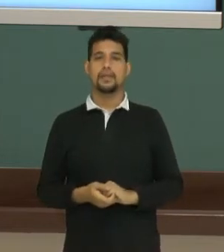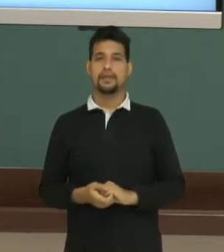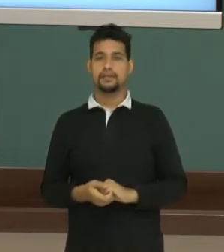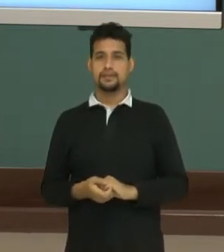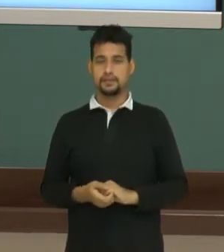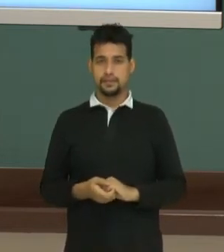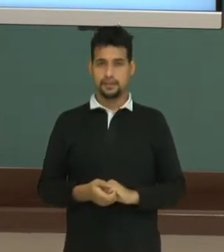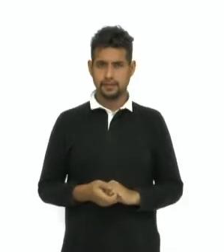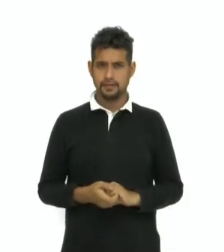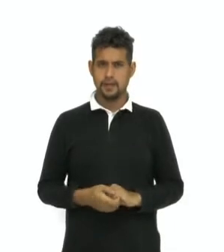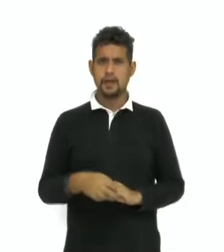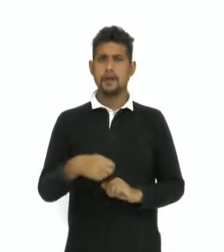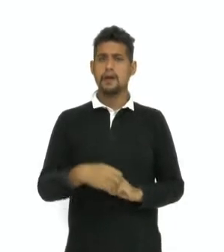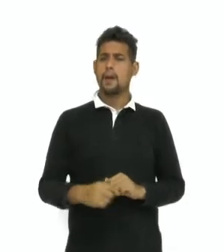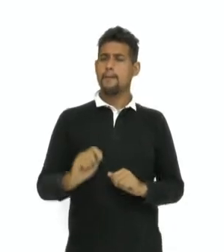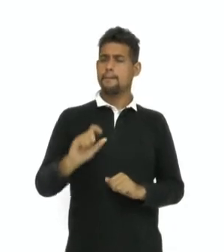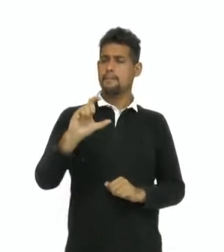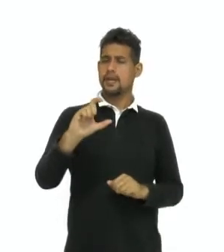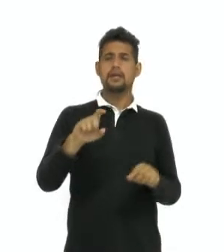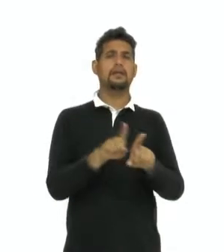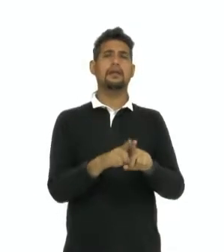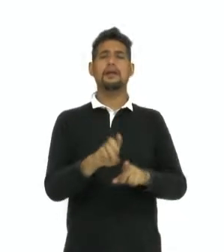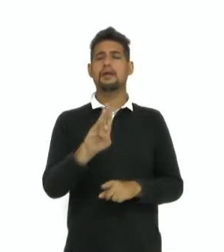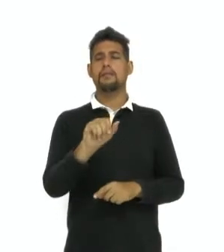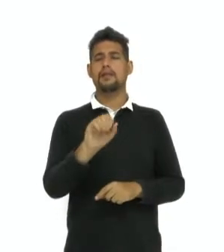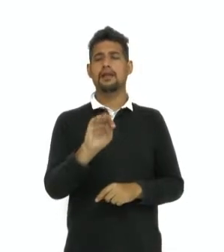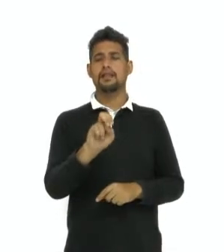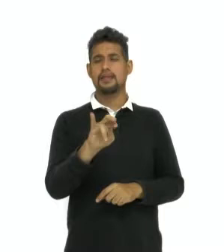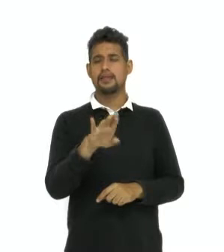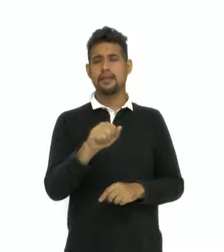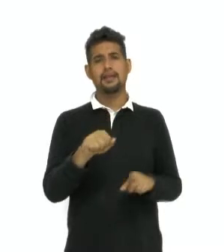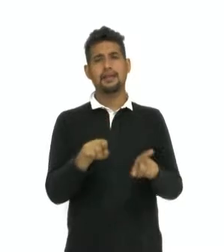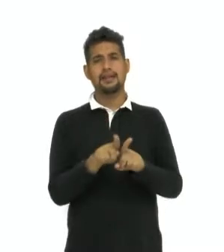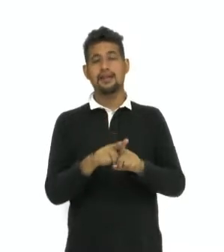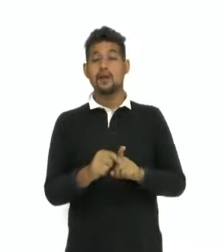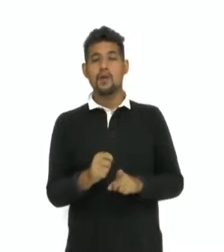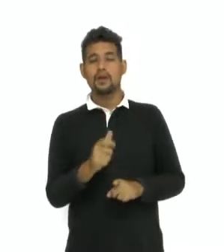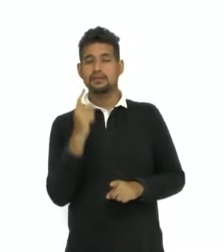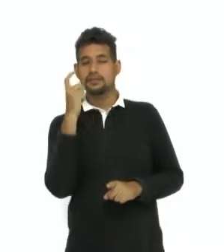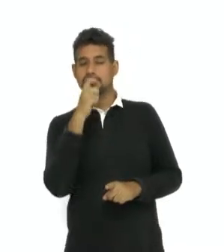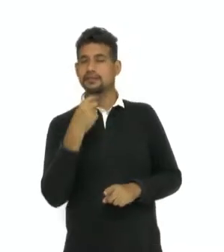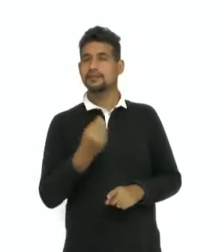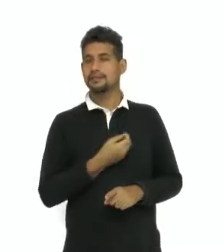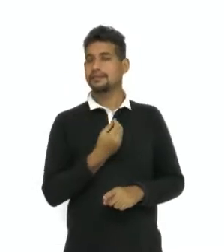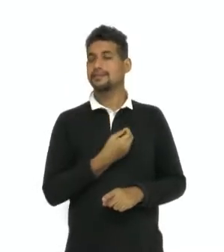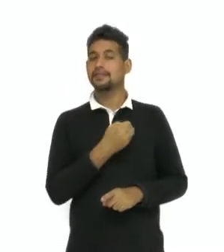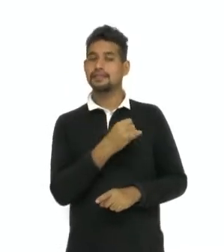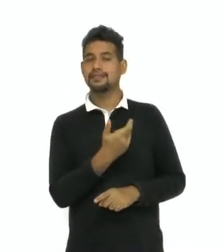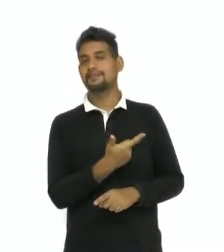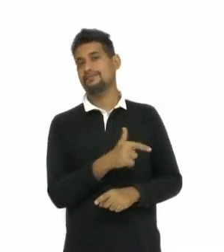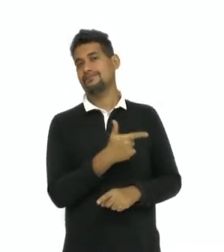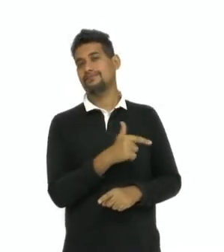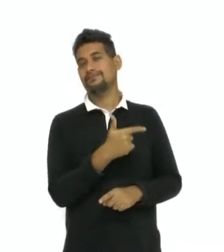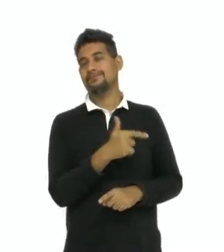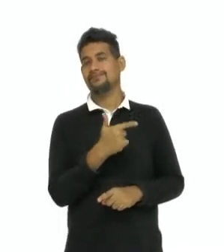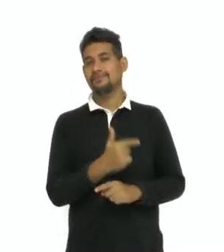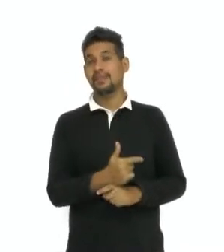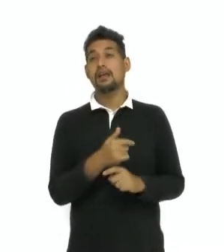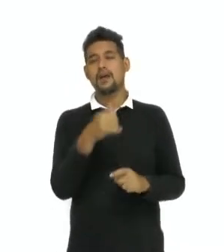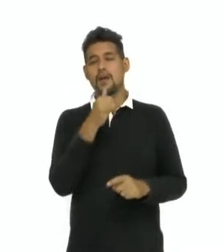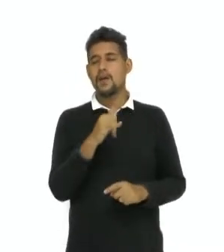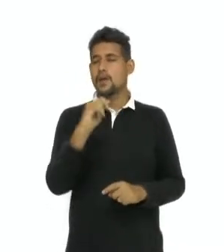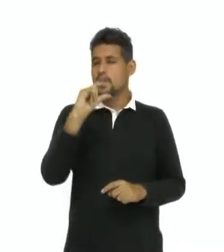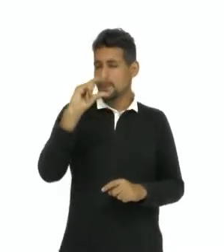Pilhas e baterias estão presentes na nossa rotina diária e é quase impossível vivermos sem essas mini usinas de